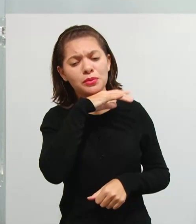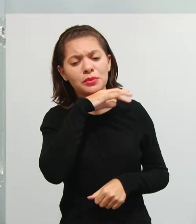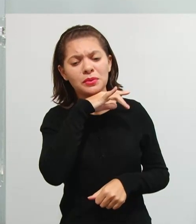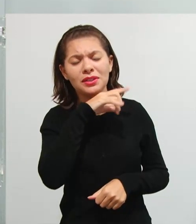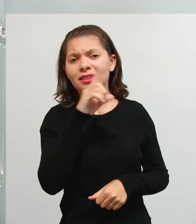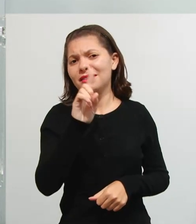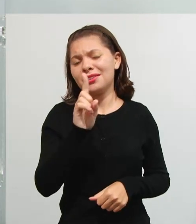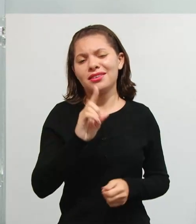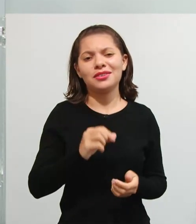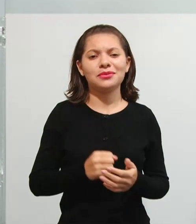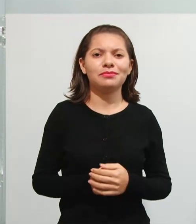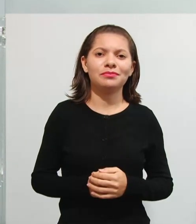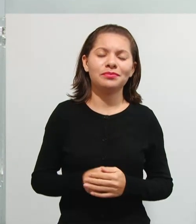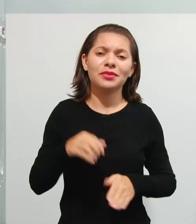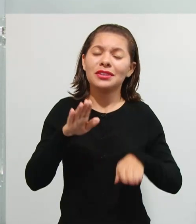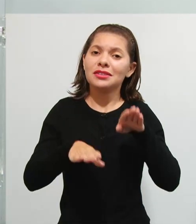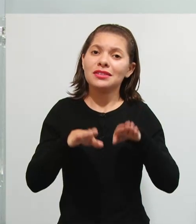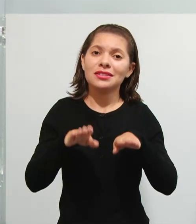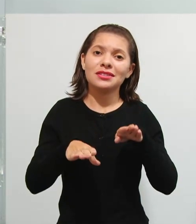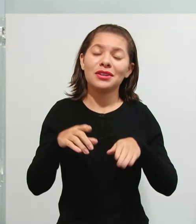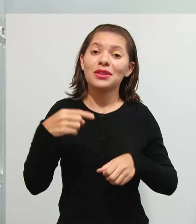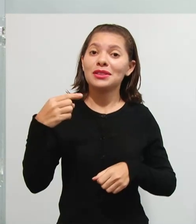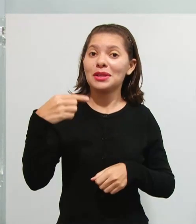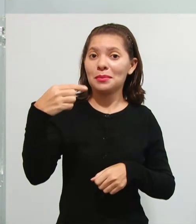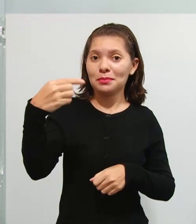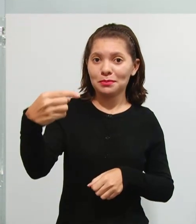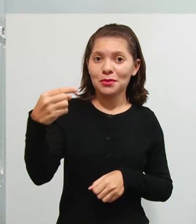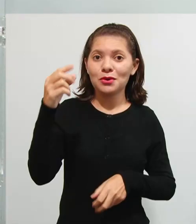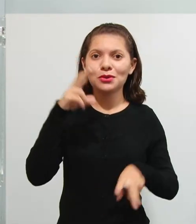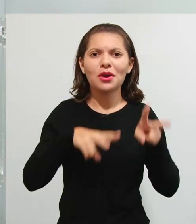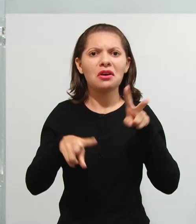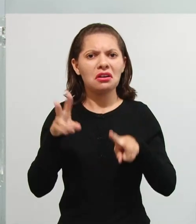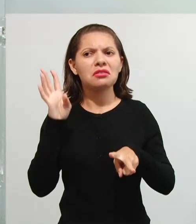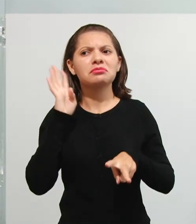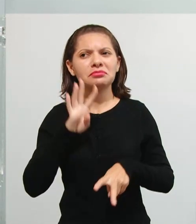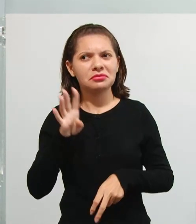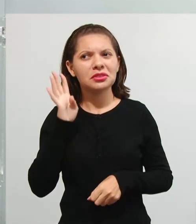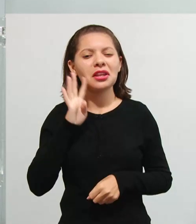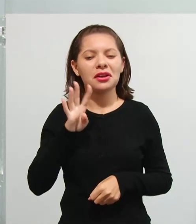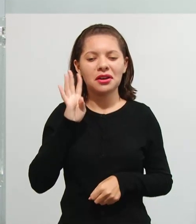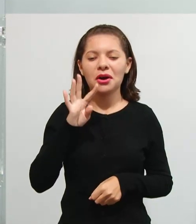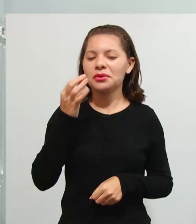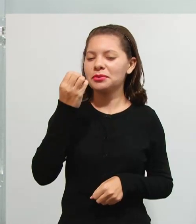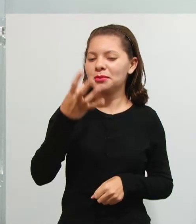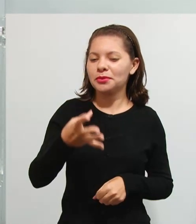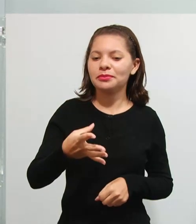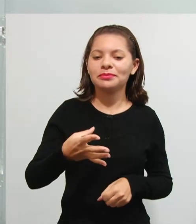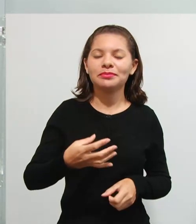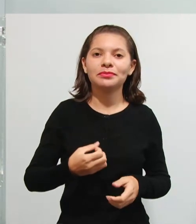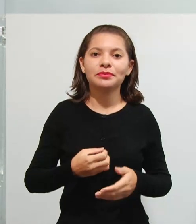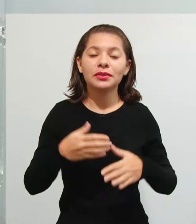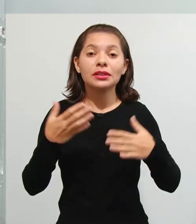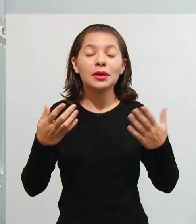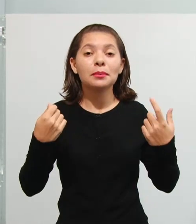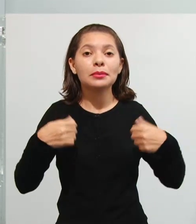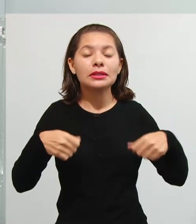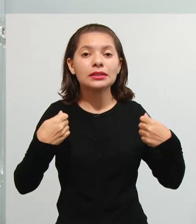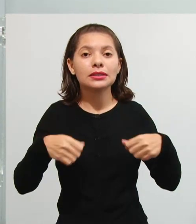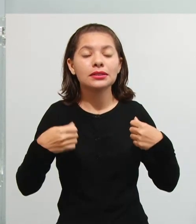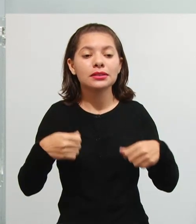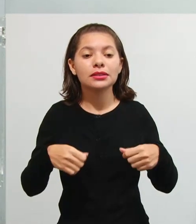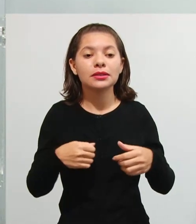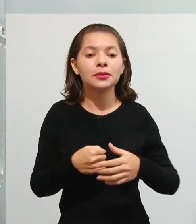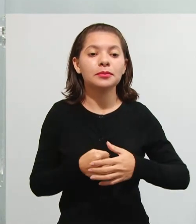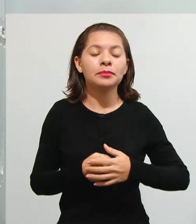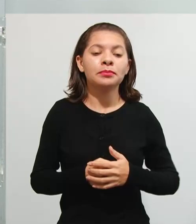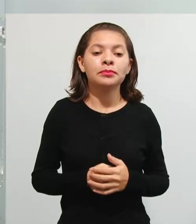sempre é ruim. Depois a gente olha e diz assim, puxa, que legal, que bom que é assim, né? Então, a gente precisa estar preparado